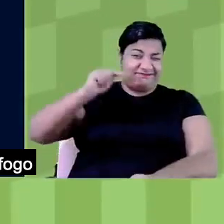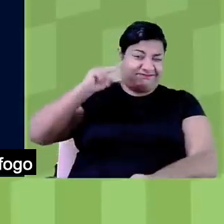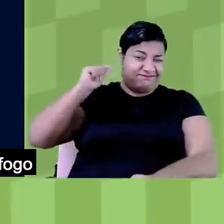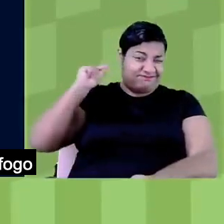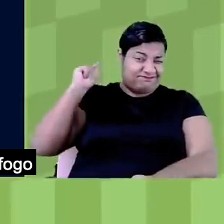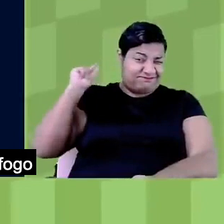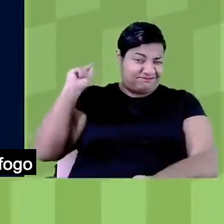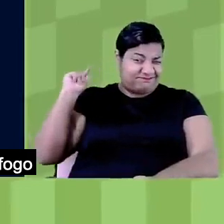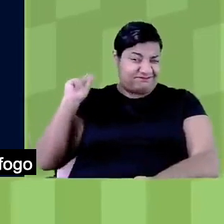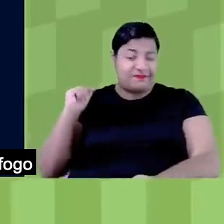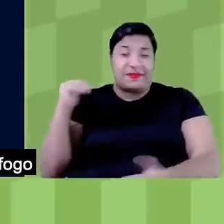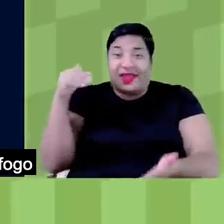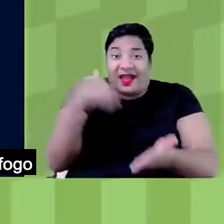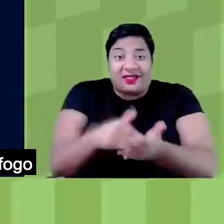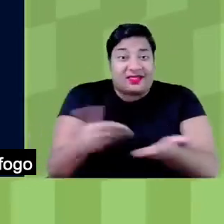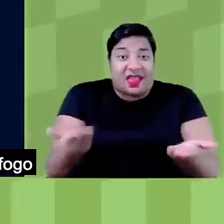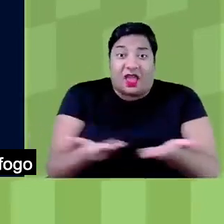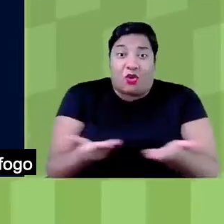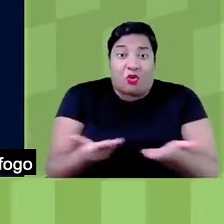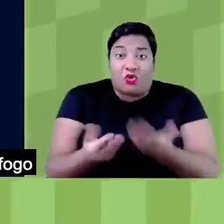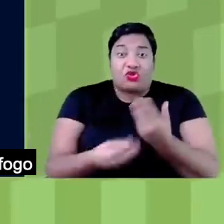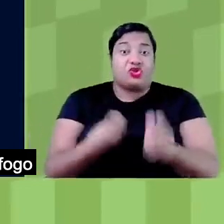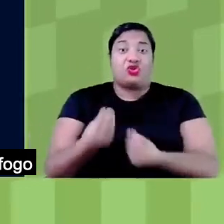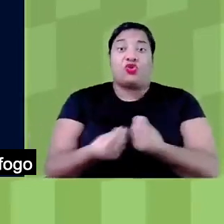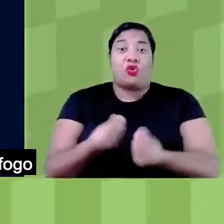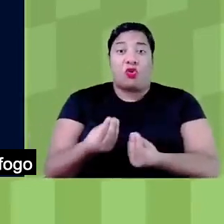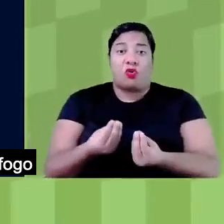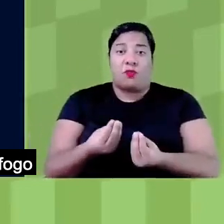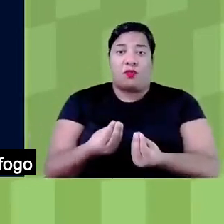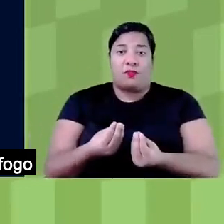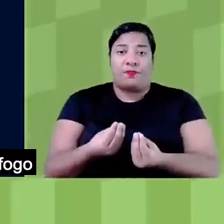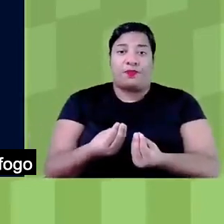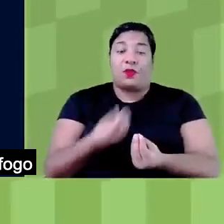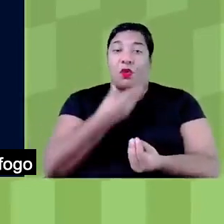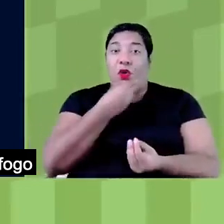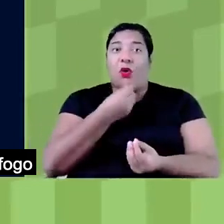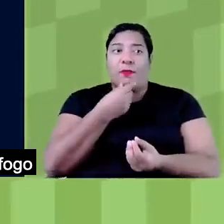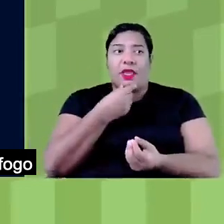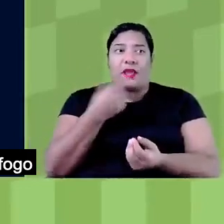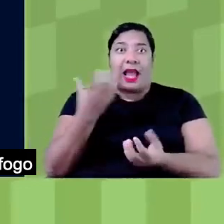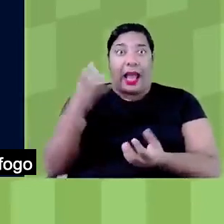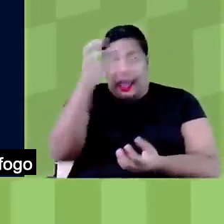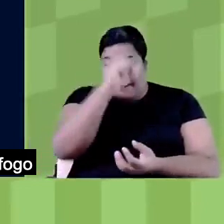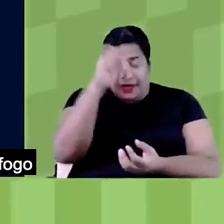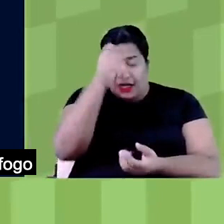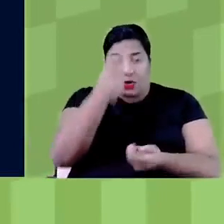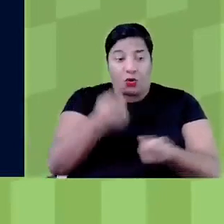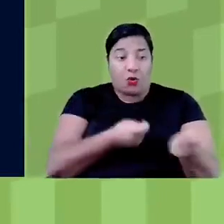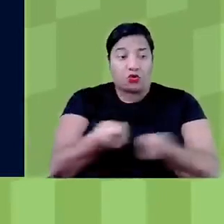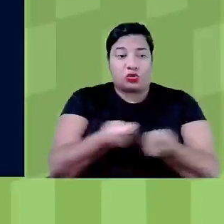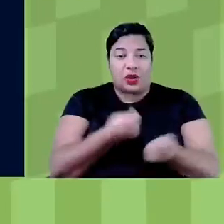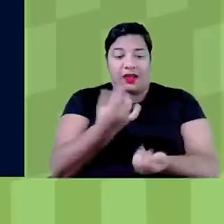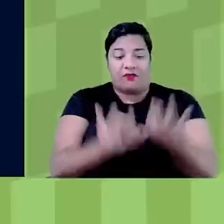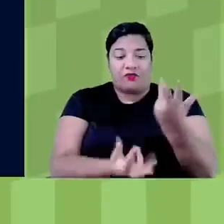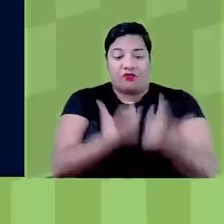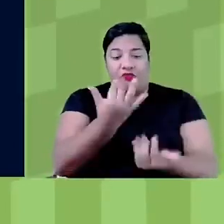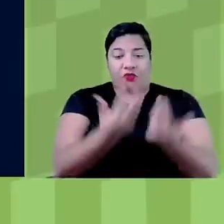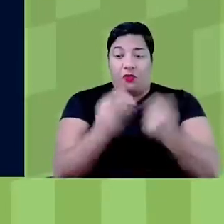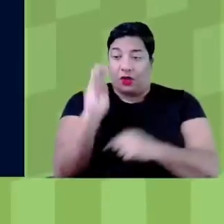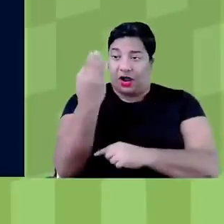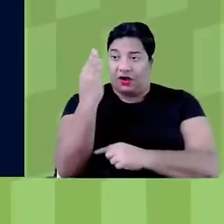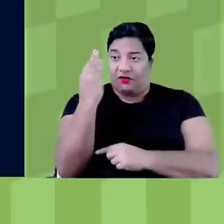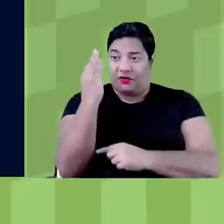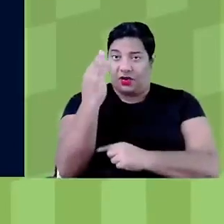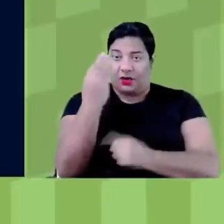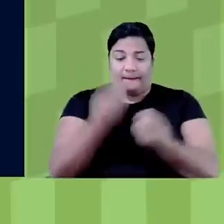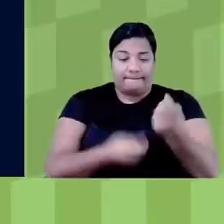aqui, o homem se diferenciou controlando o fogo de um pau pegando fogo. E aí,